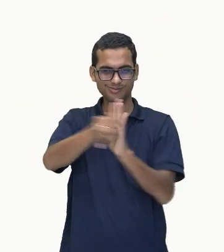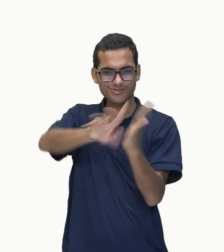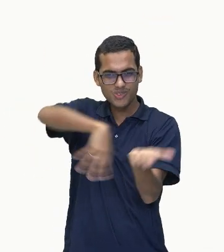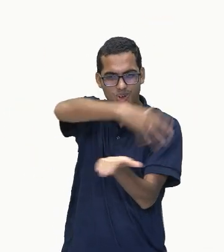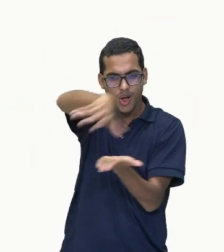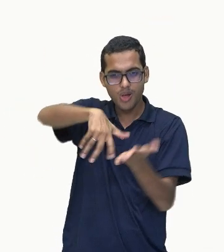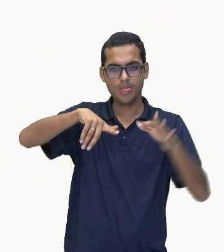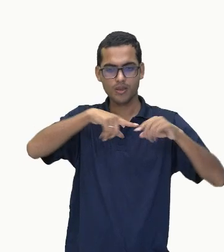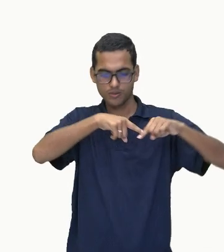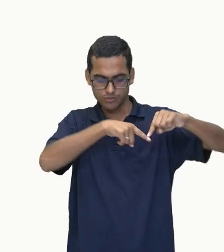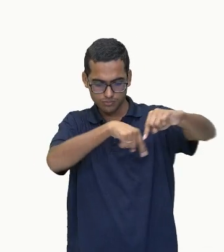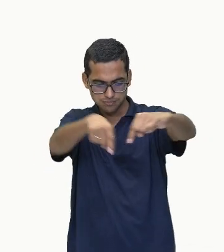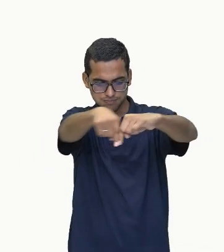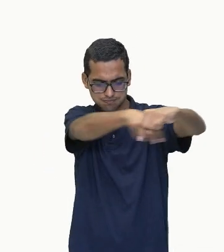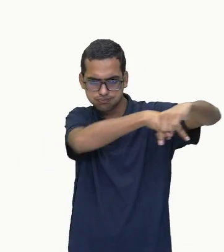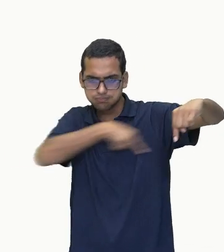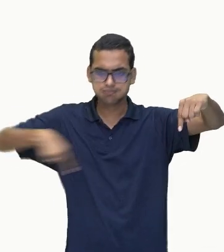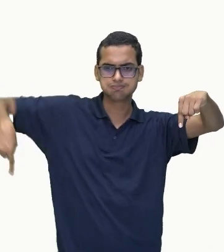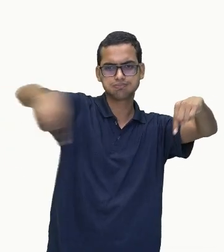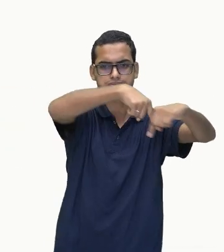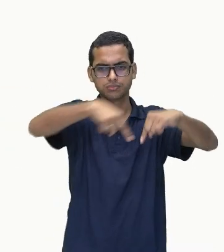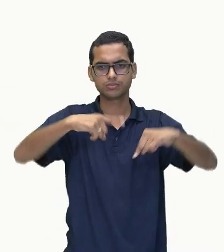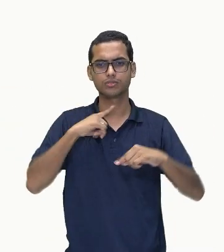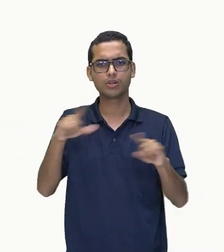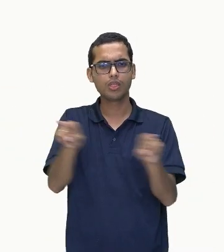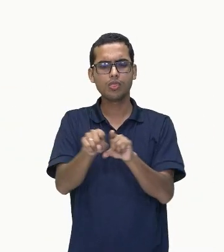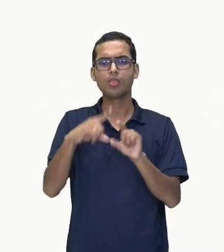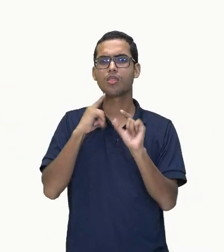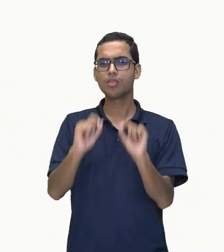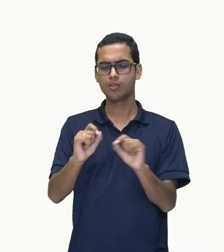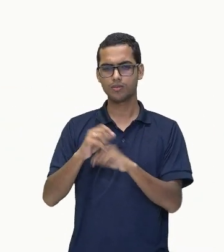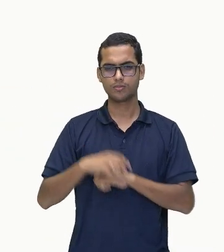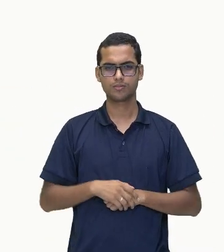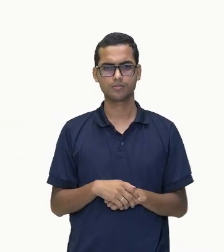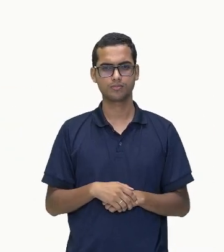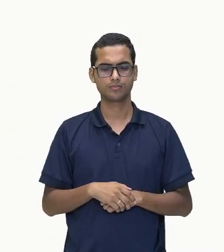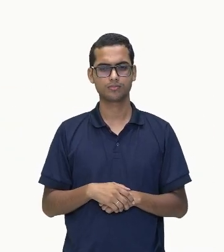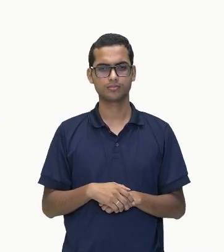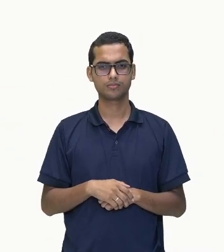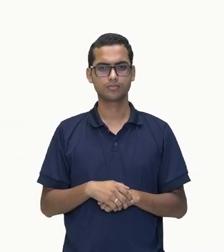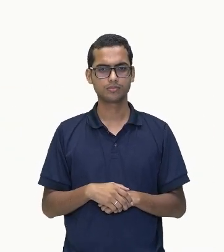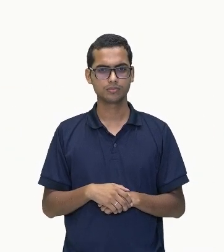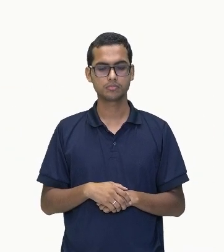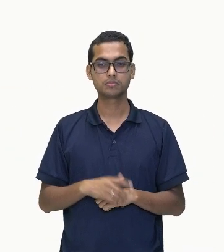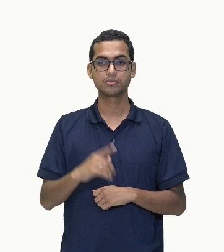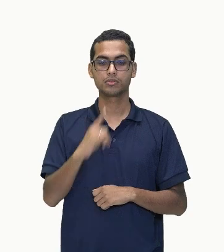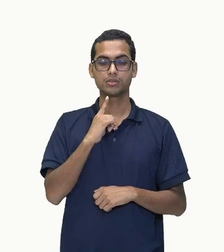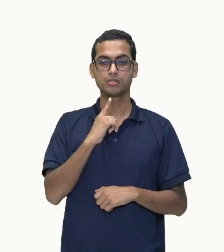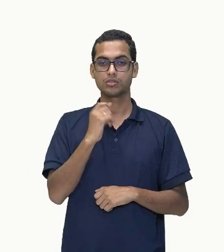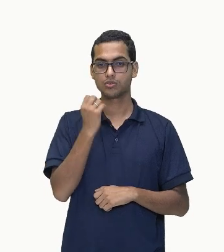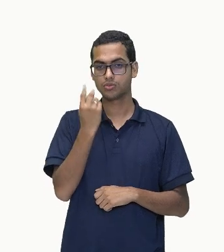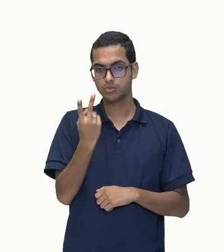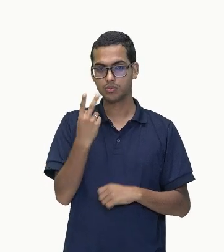duas circunferências menores. Como assim, professor? Vou te mostrar aqui,